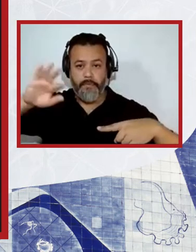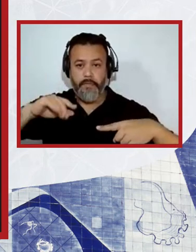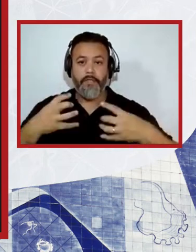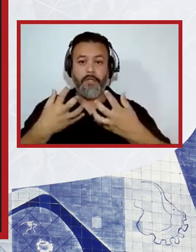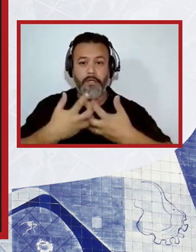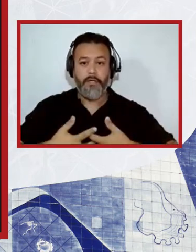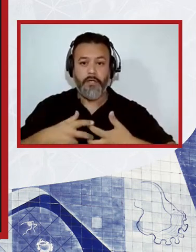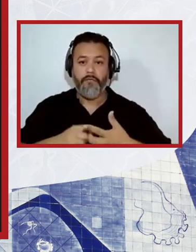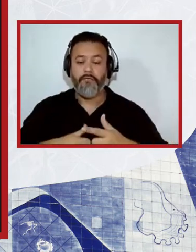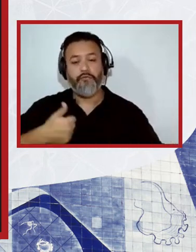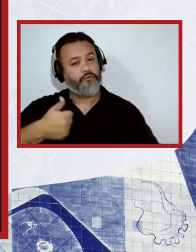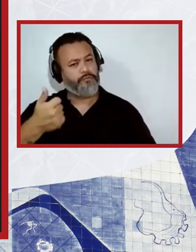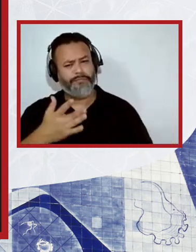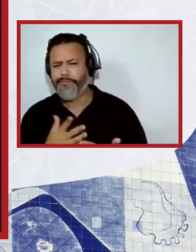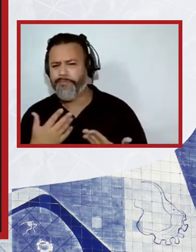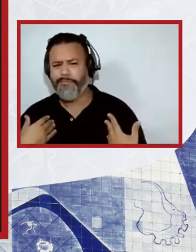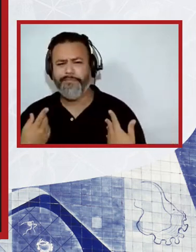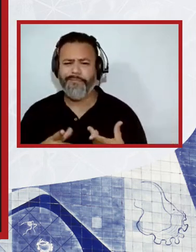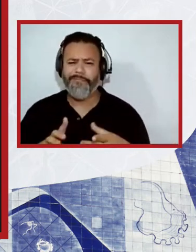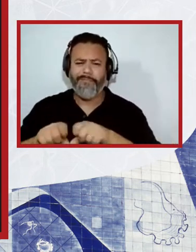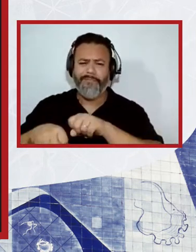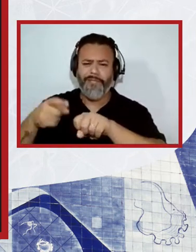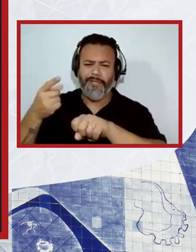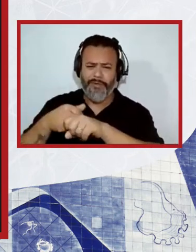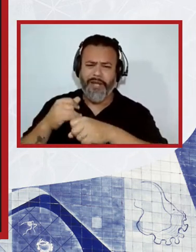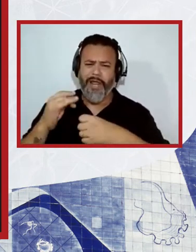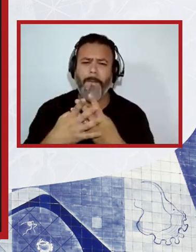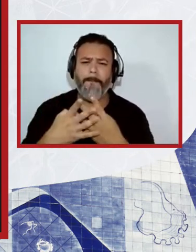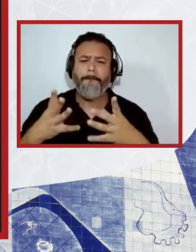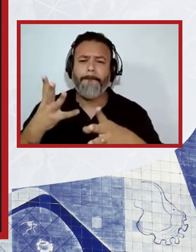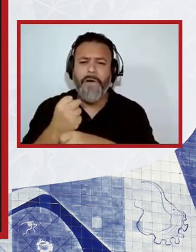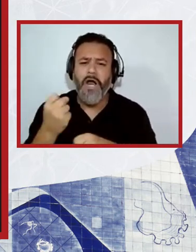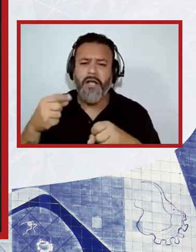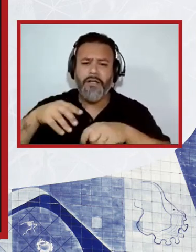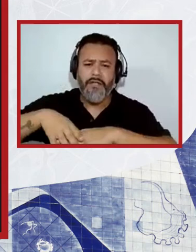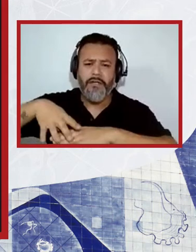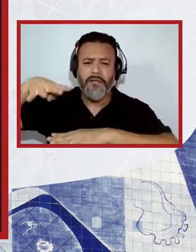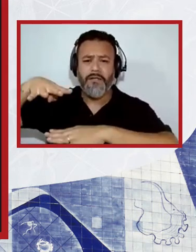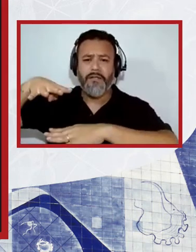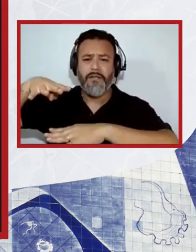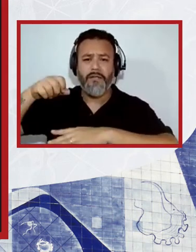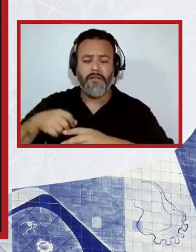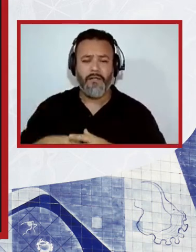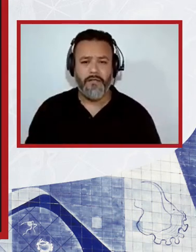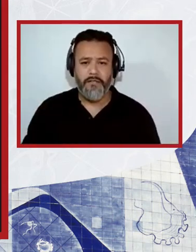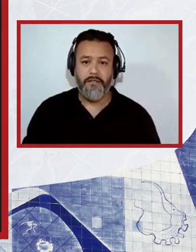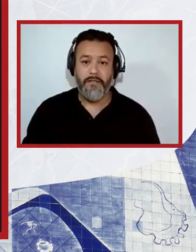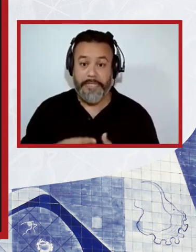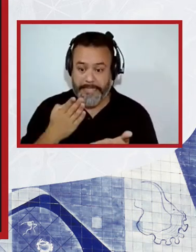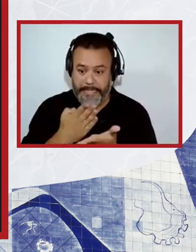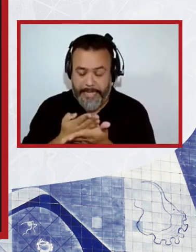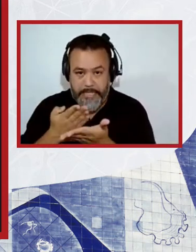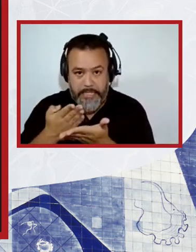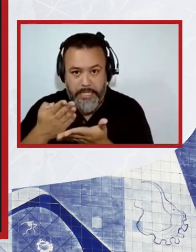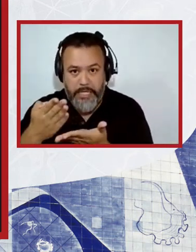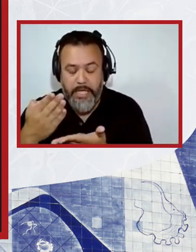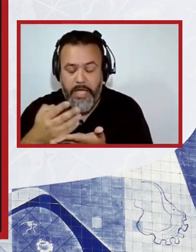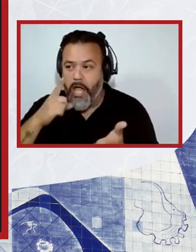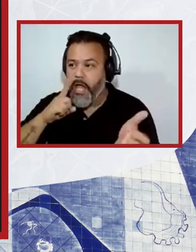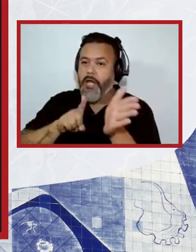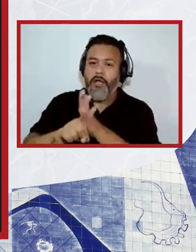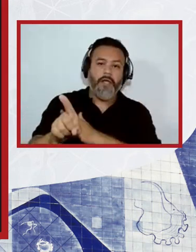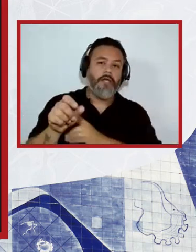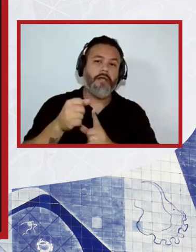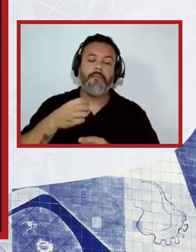primeiro grau, funções de segundo grau. E Daqui em diante, a minha pergunta